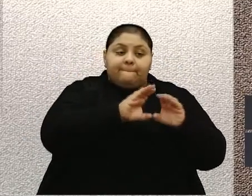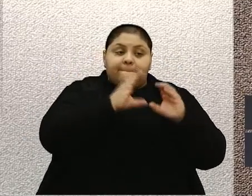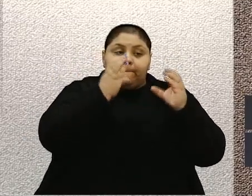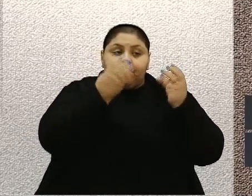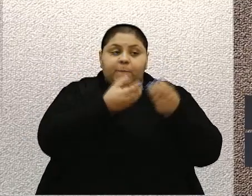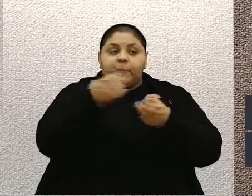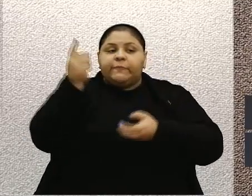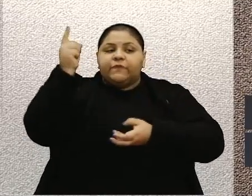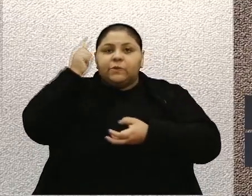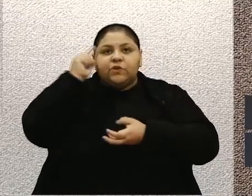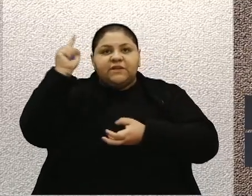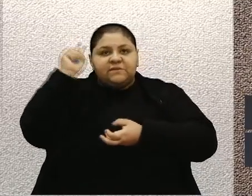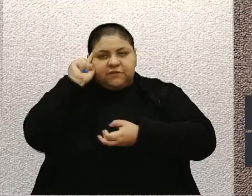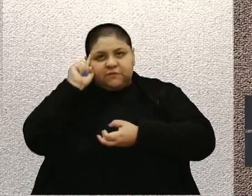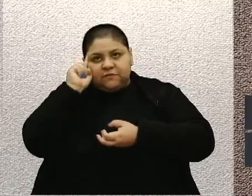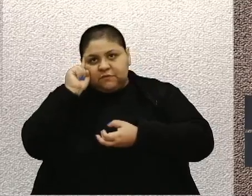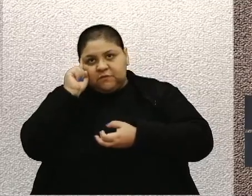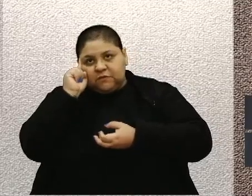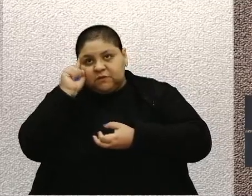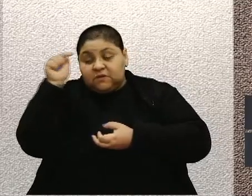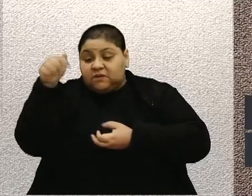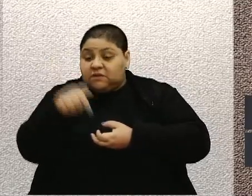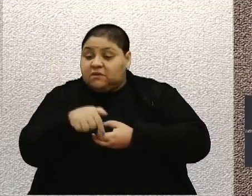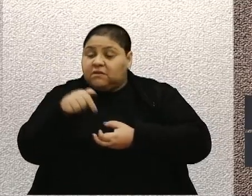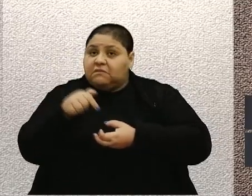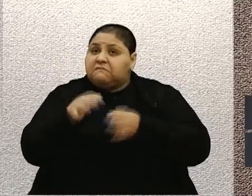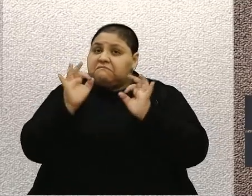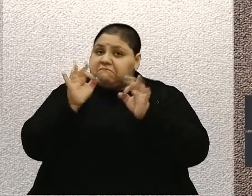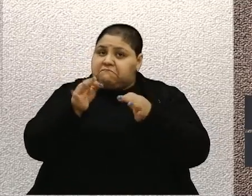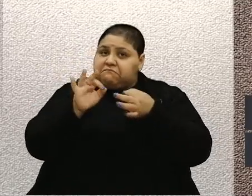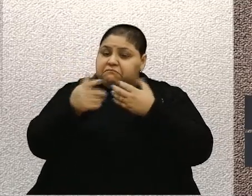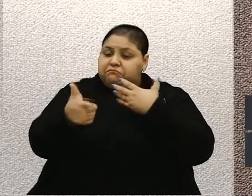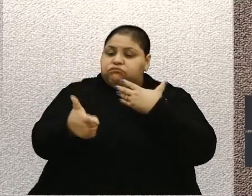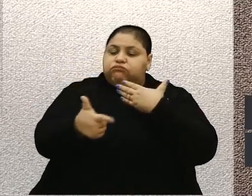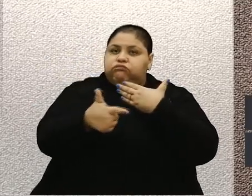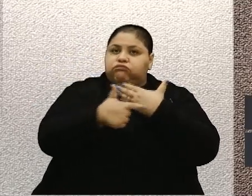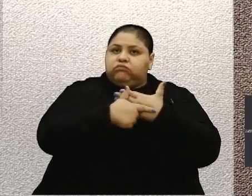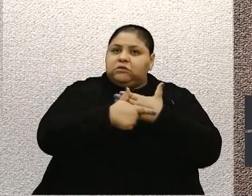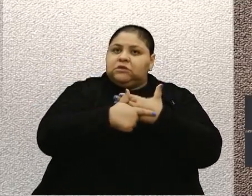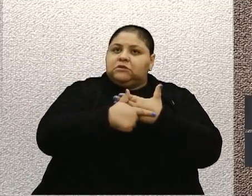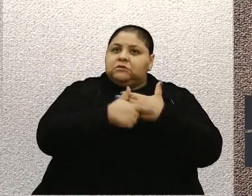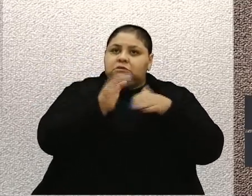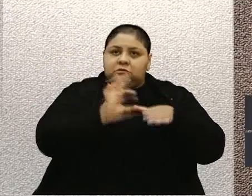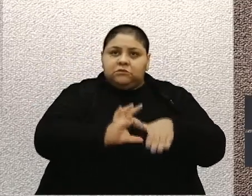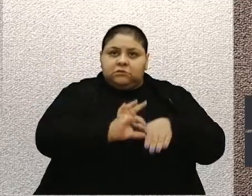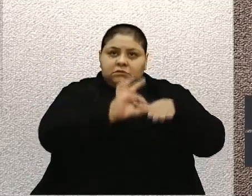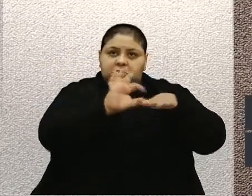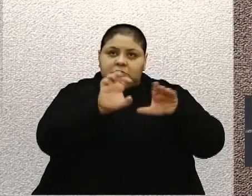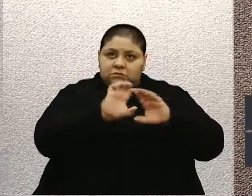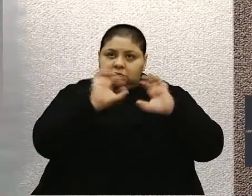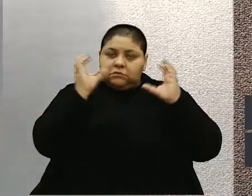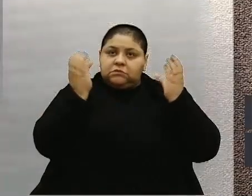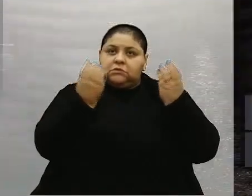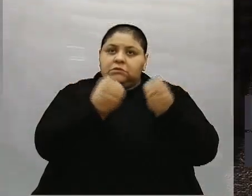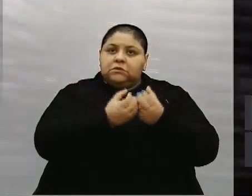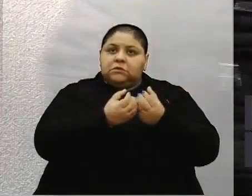dia. Este é o legítimo papel do líder comunitário, daquele presidente de bairro que caminha